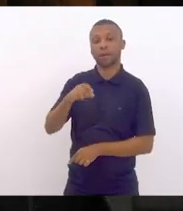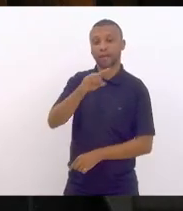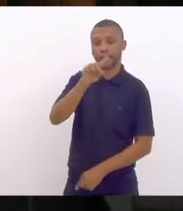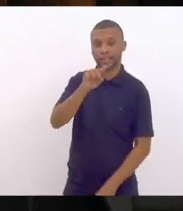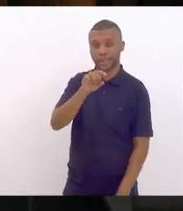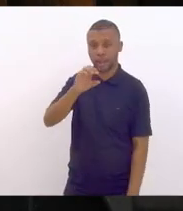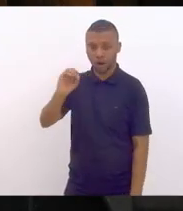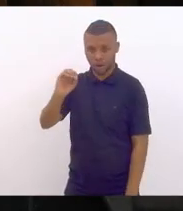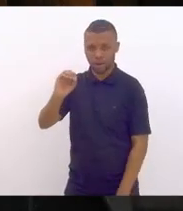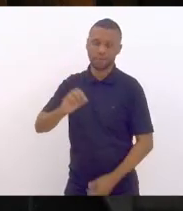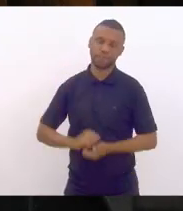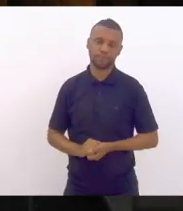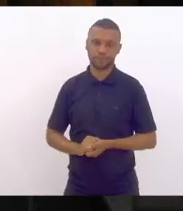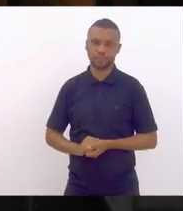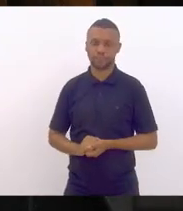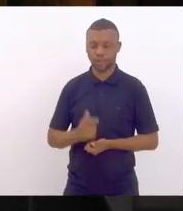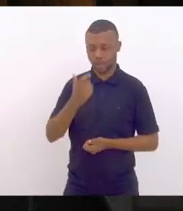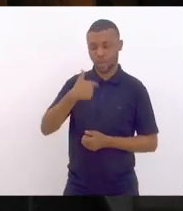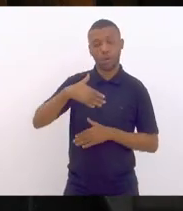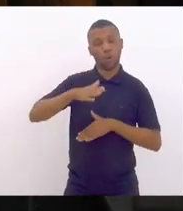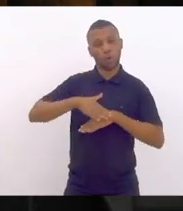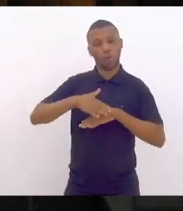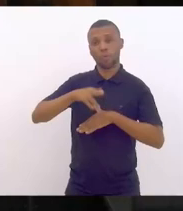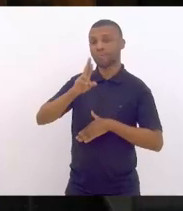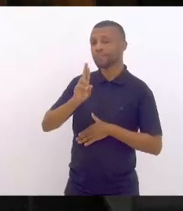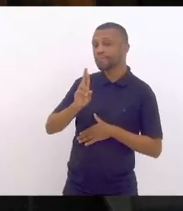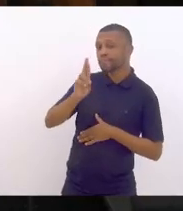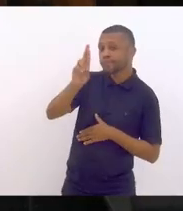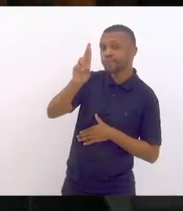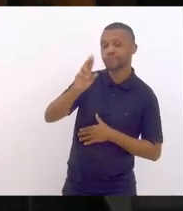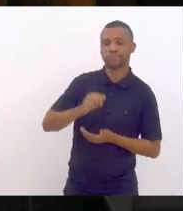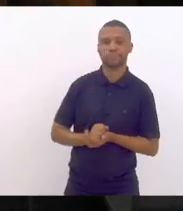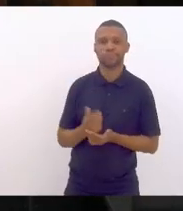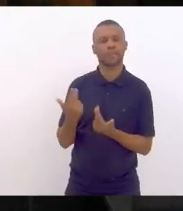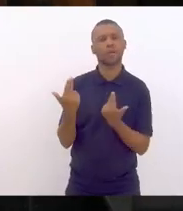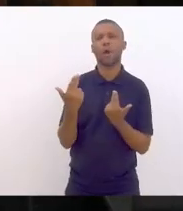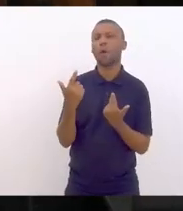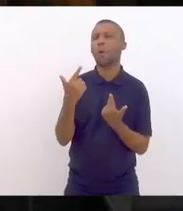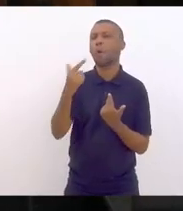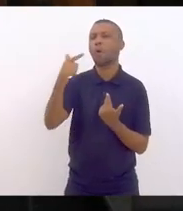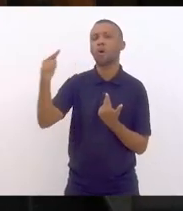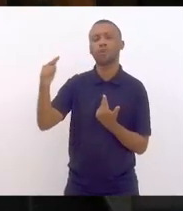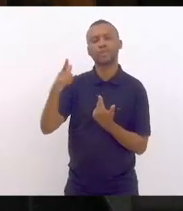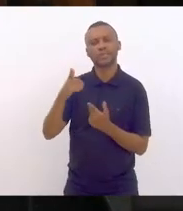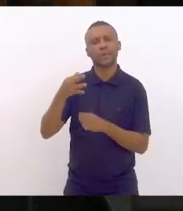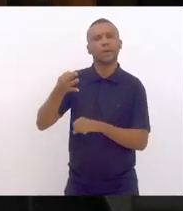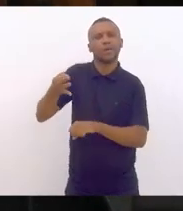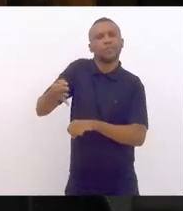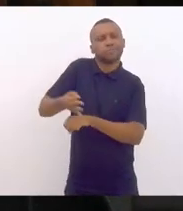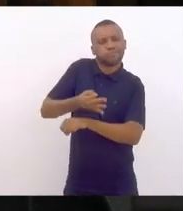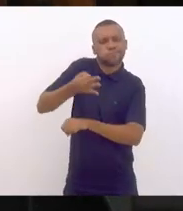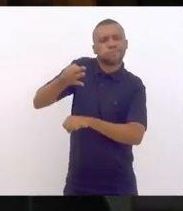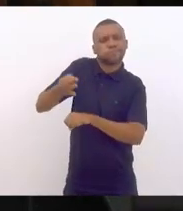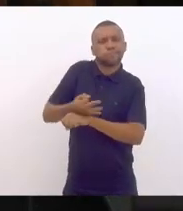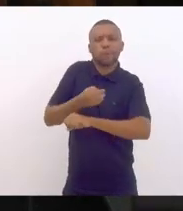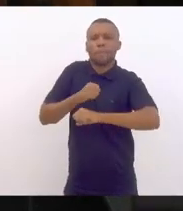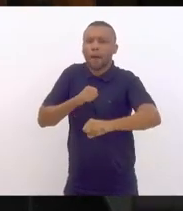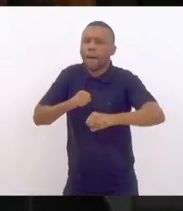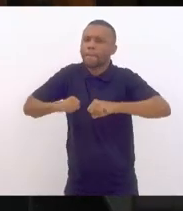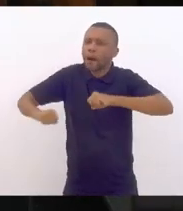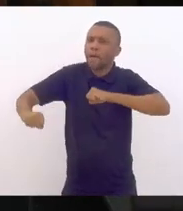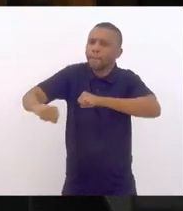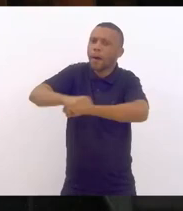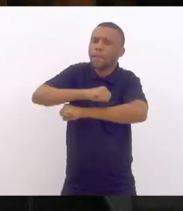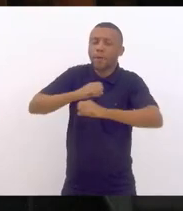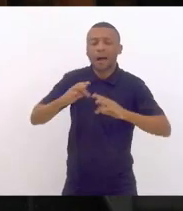eu fui um daqueles com outros que resistiram a tudo